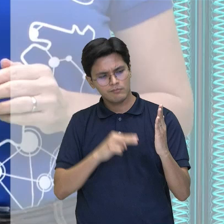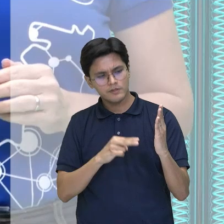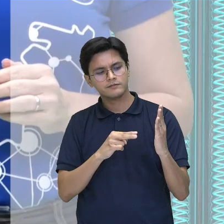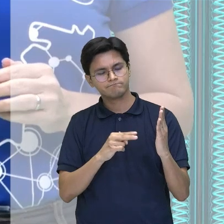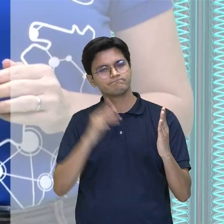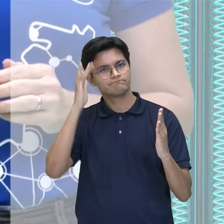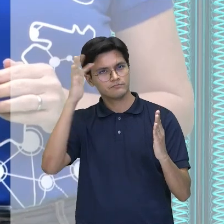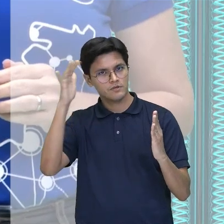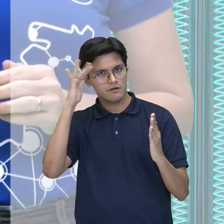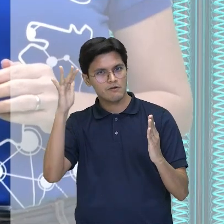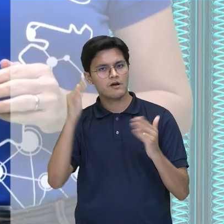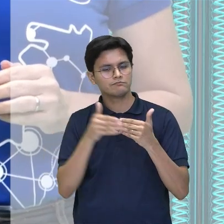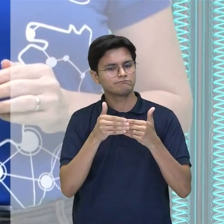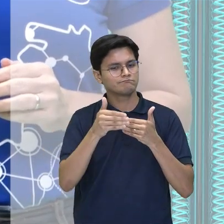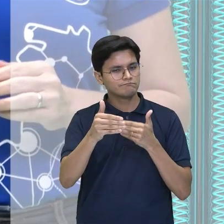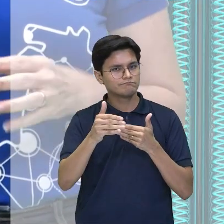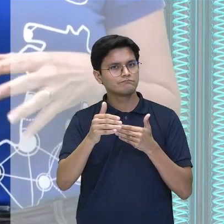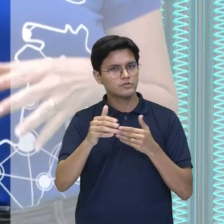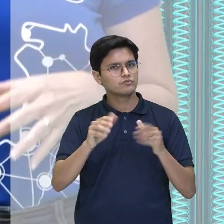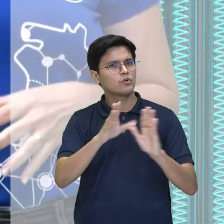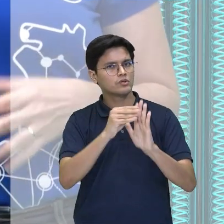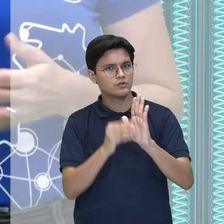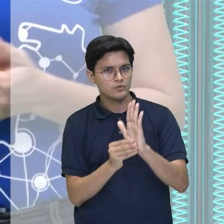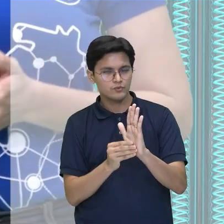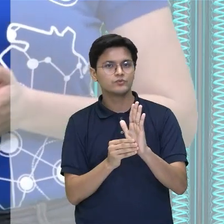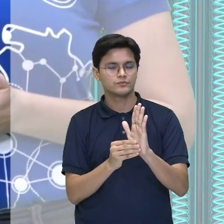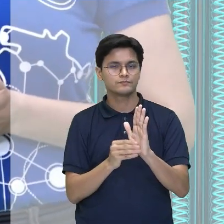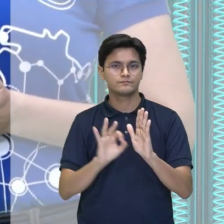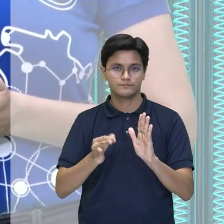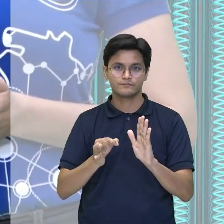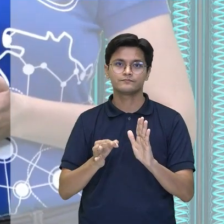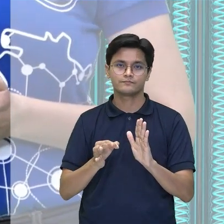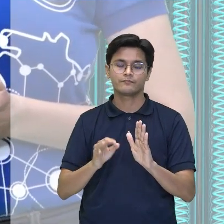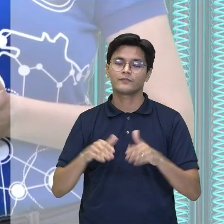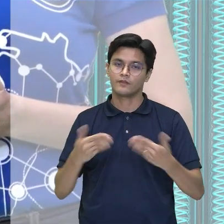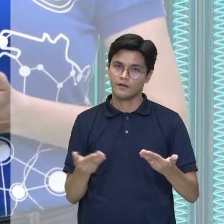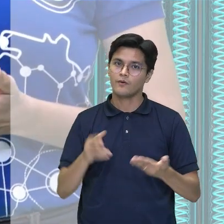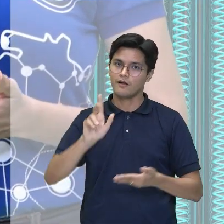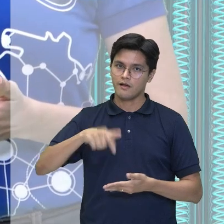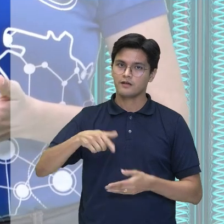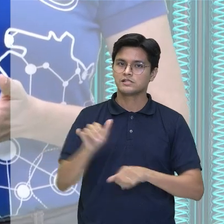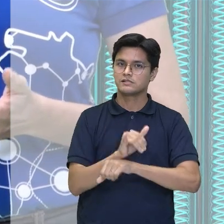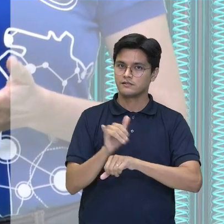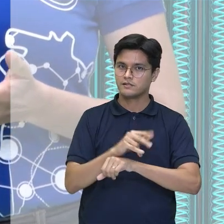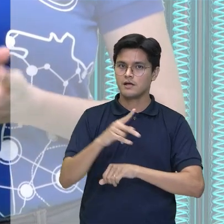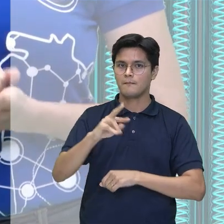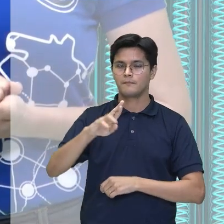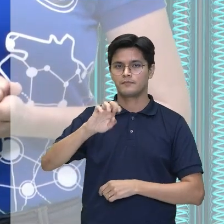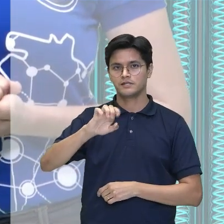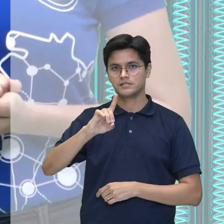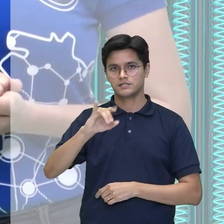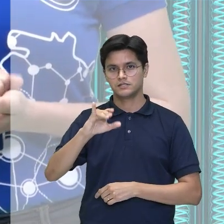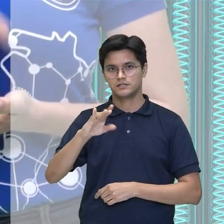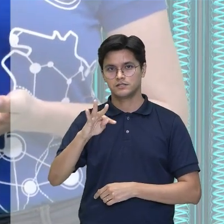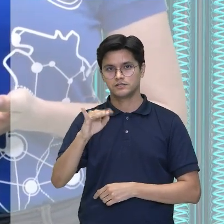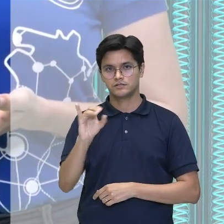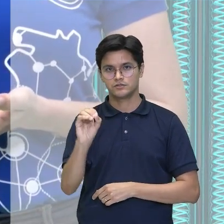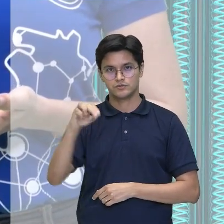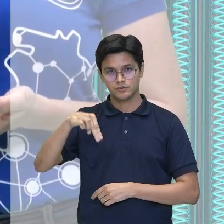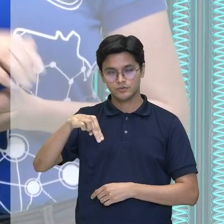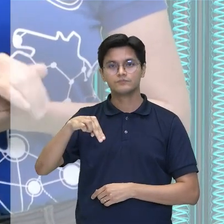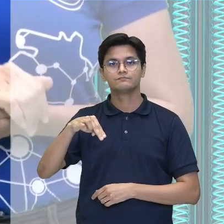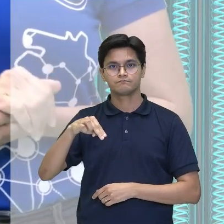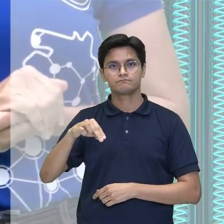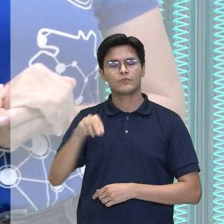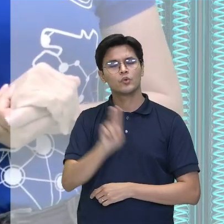dicas gramaticais, lógicas ou culturais, você está fazendo uma prediction. E quando nós temos uma prediction, nós